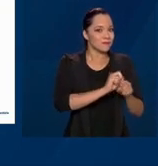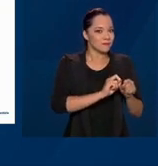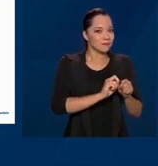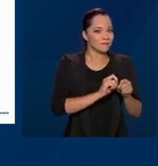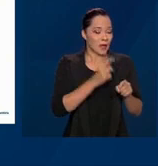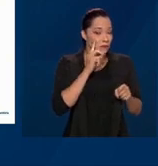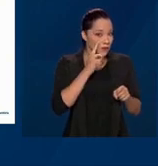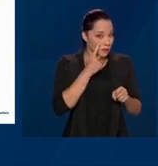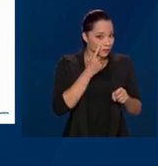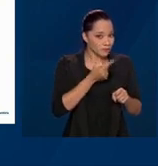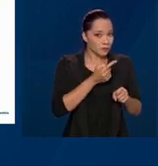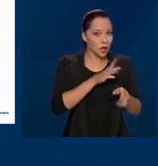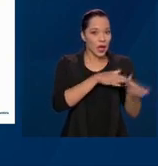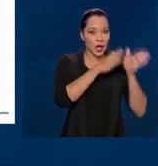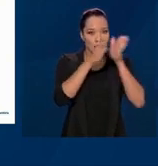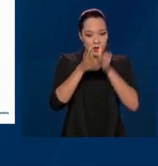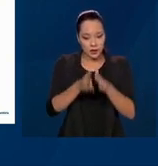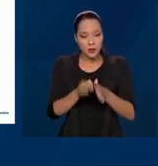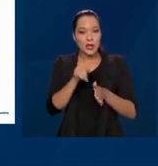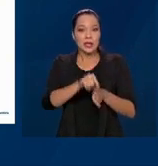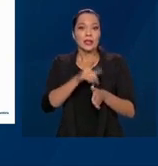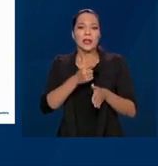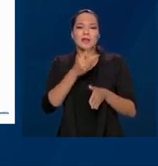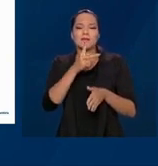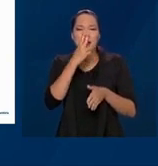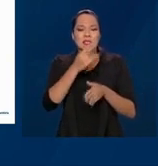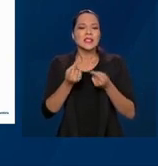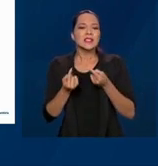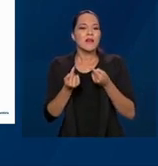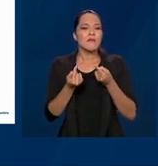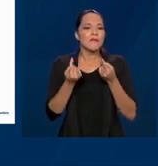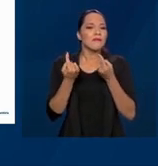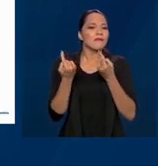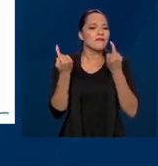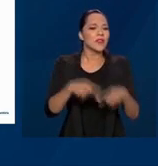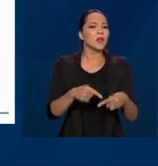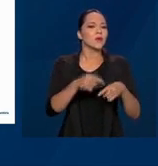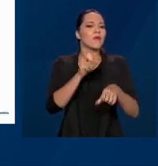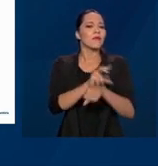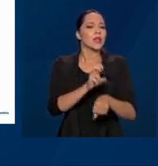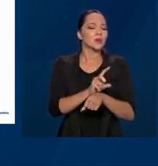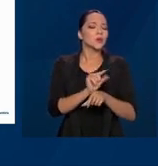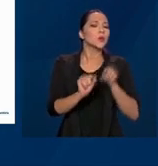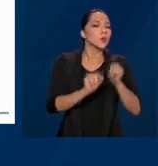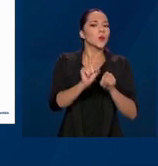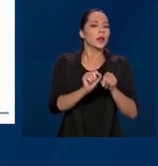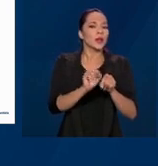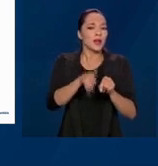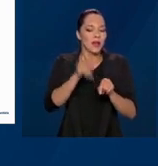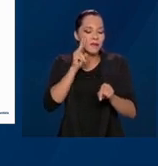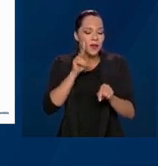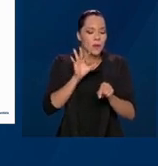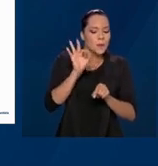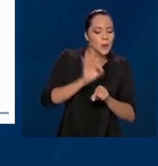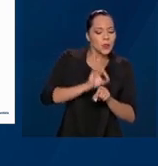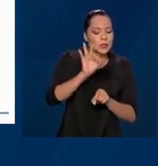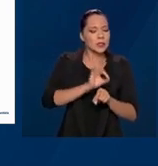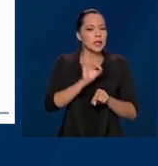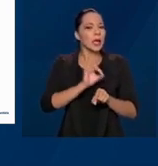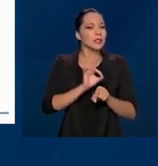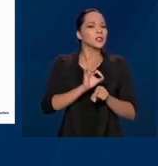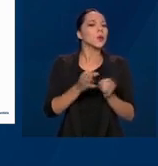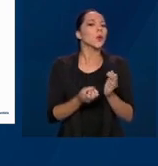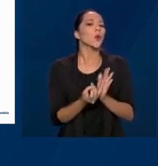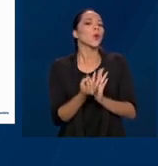gente avaliou estudos de desafio de vírus. O que é isso? É determinar qual é a dosagem mais